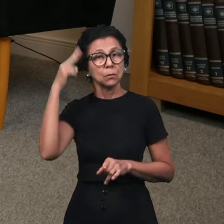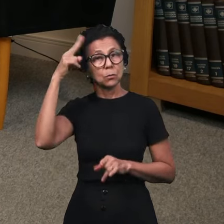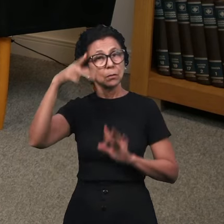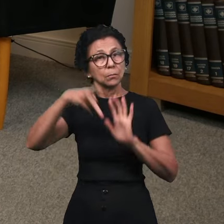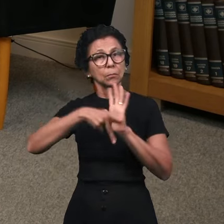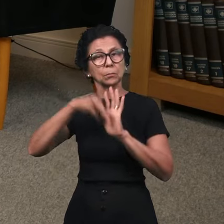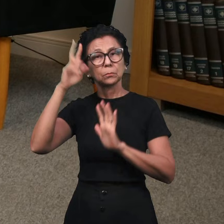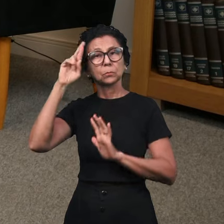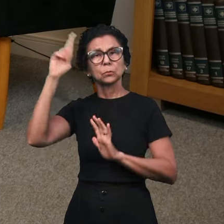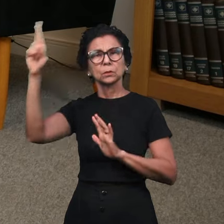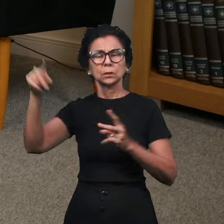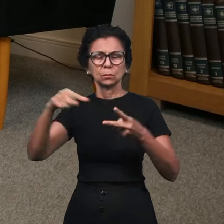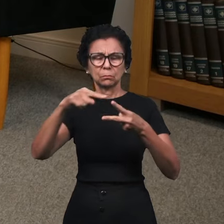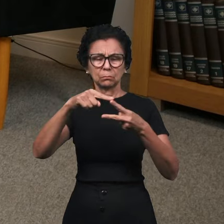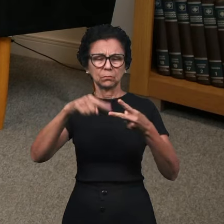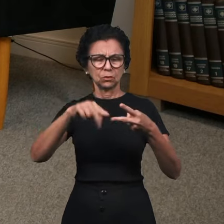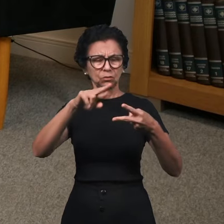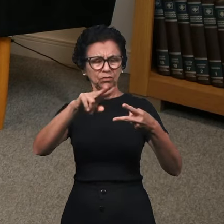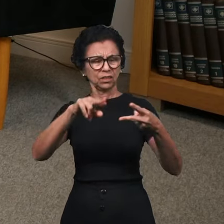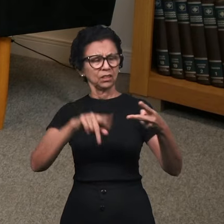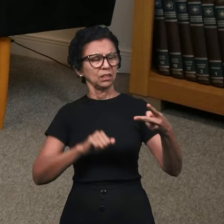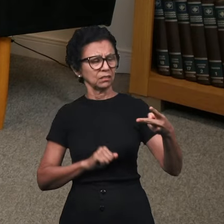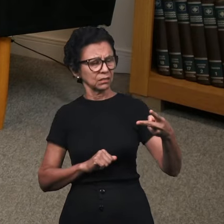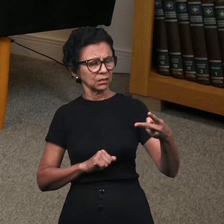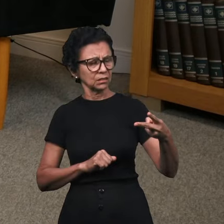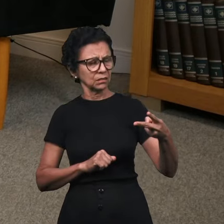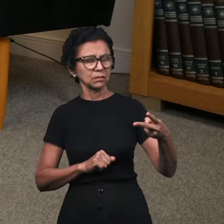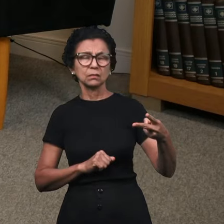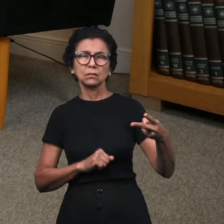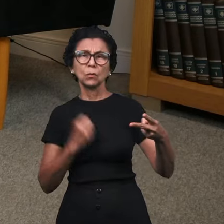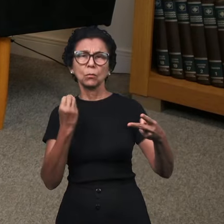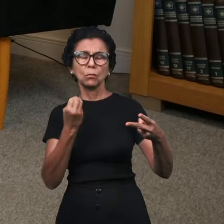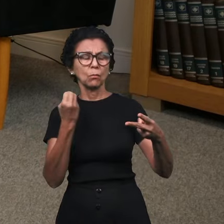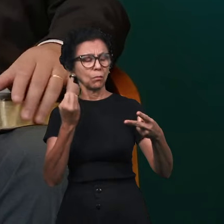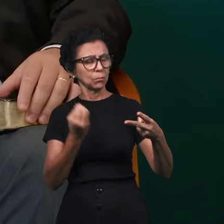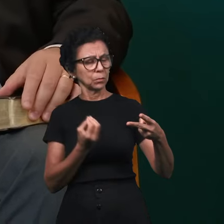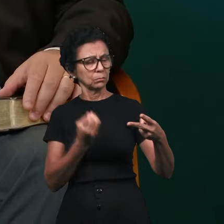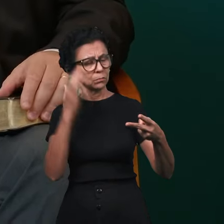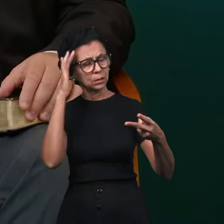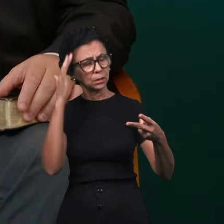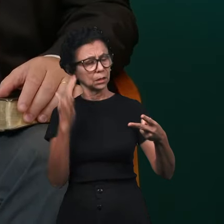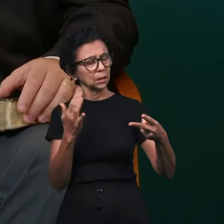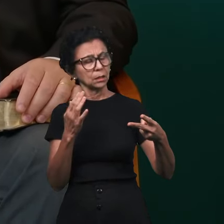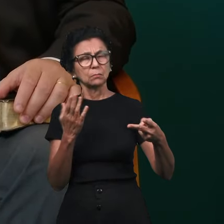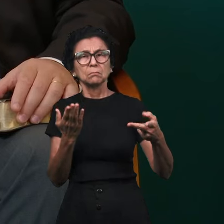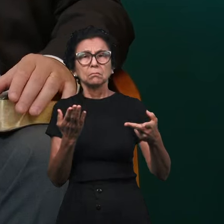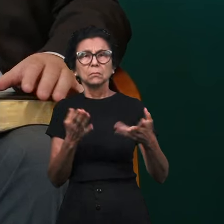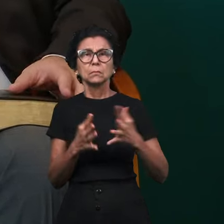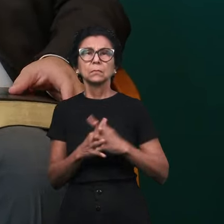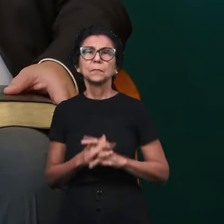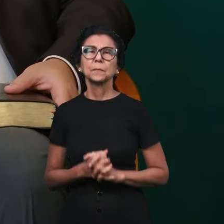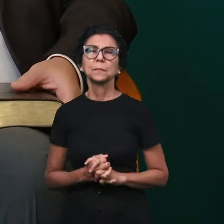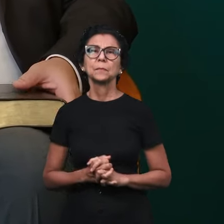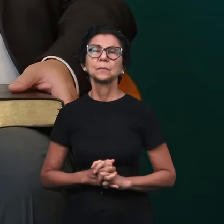nós vamos resolver isso, pastor Arley? Bem,